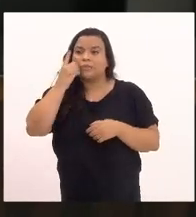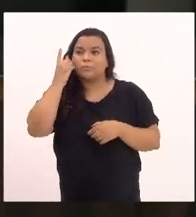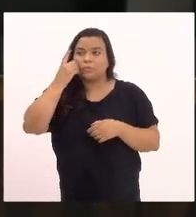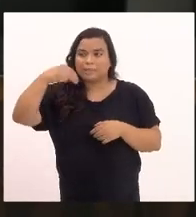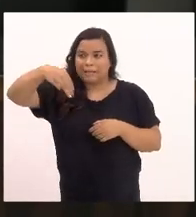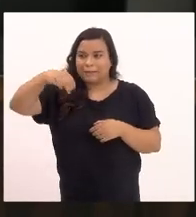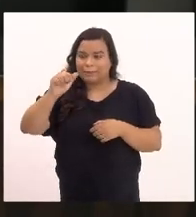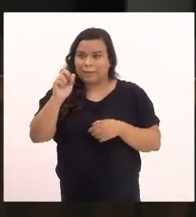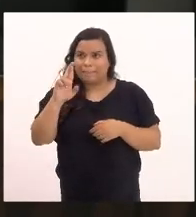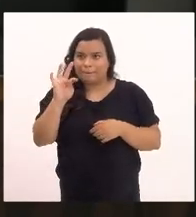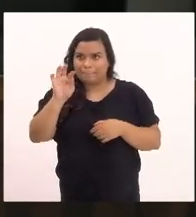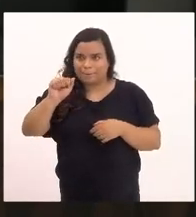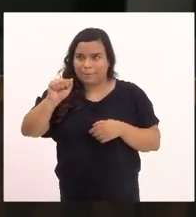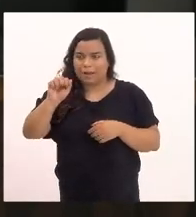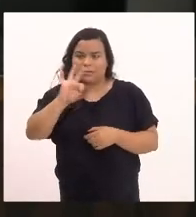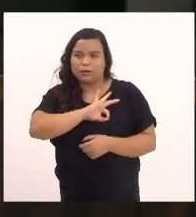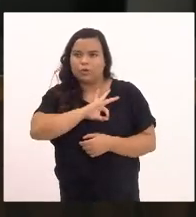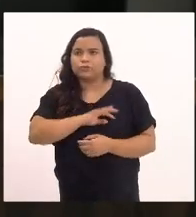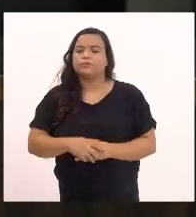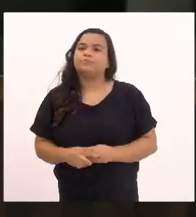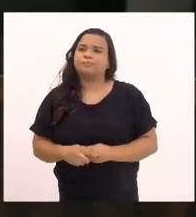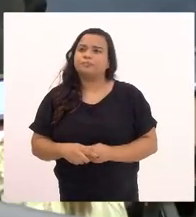Rocha.